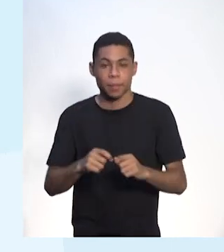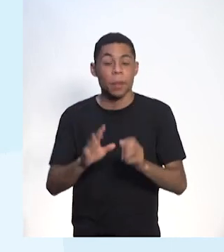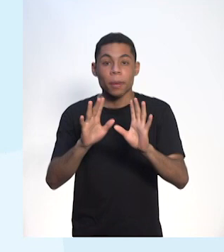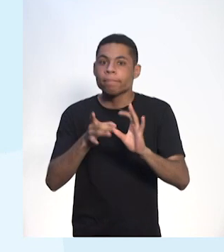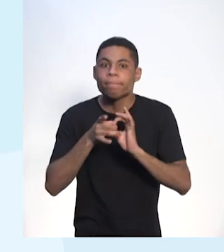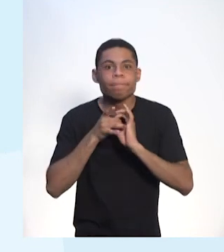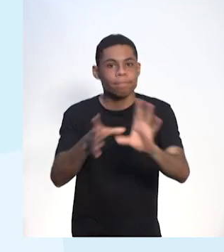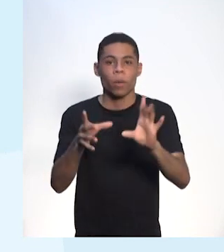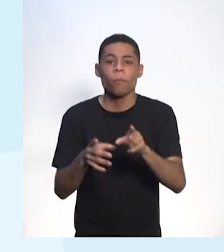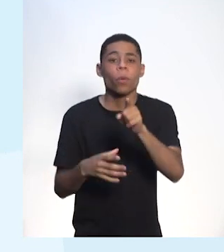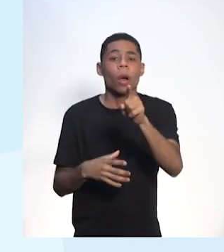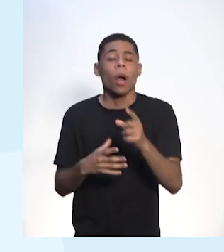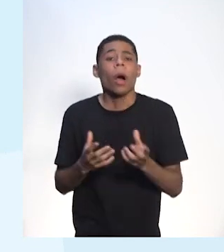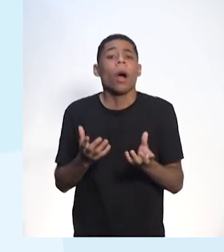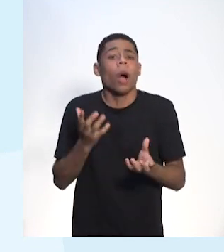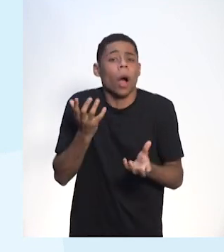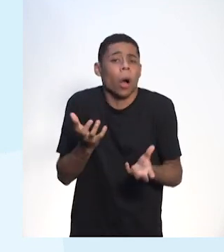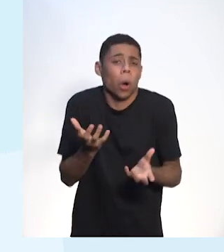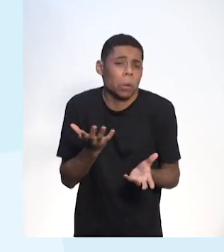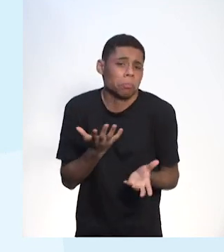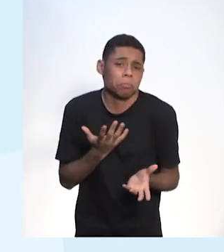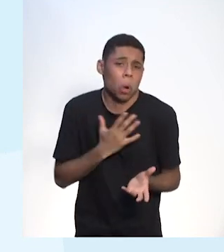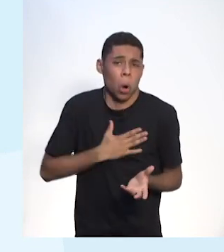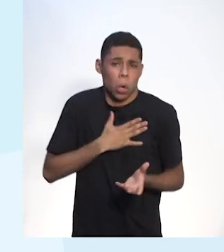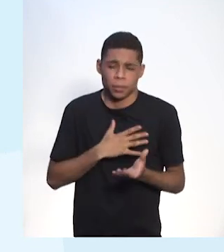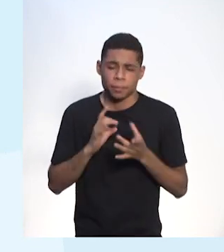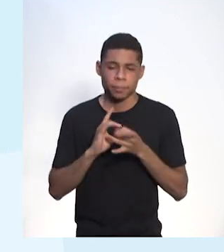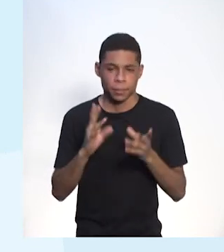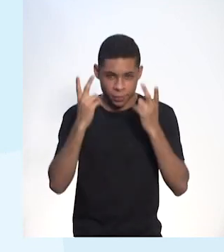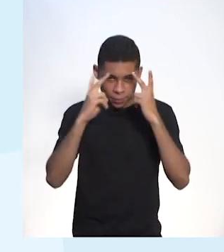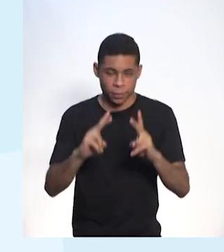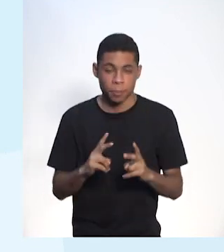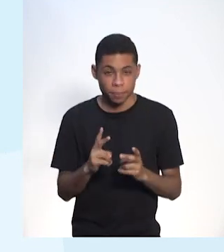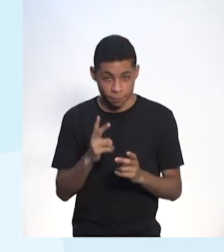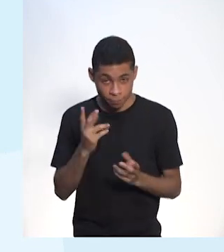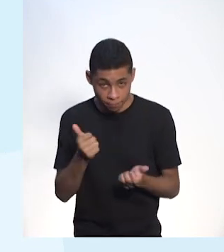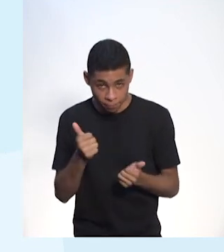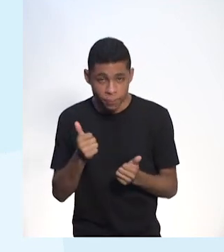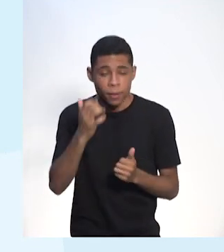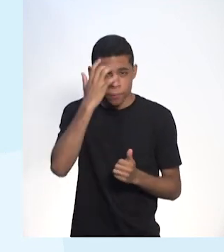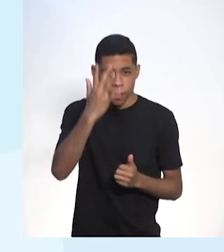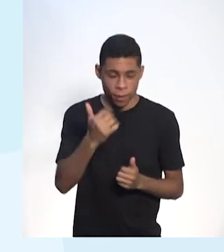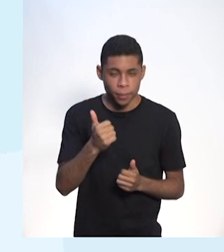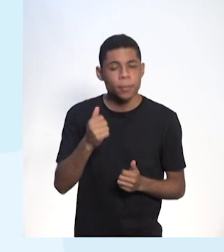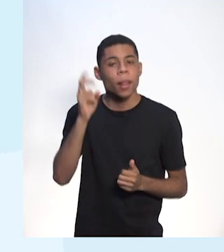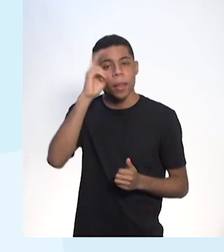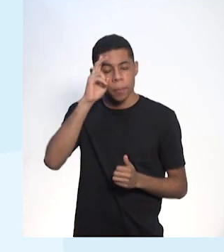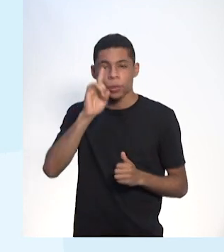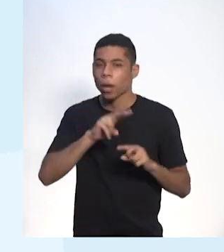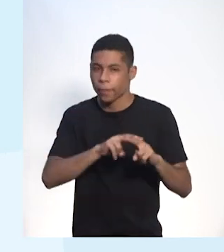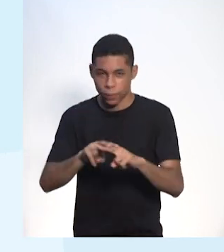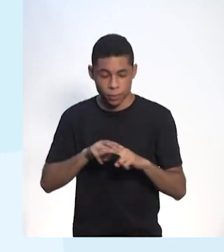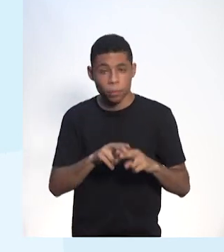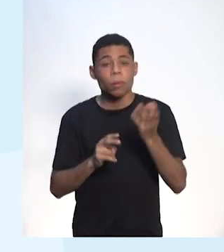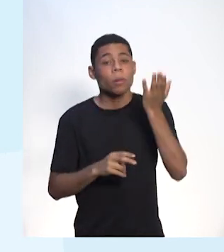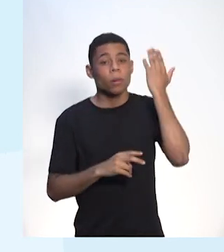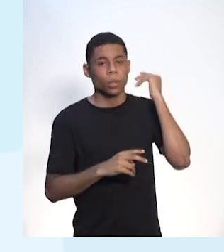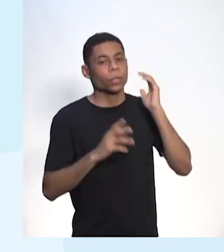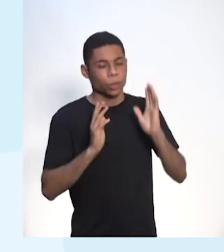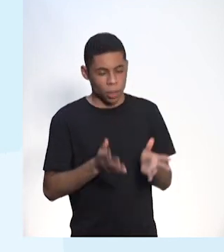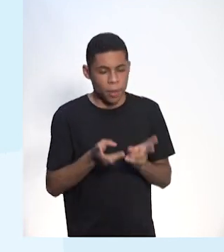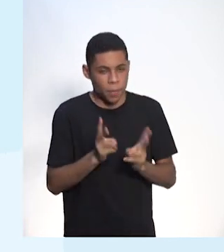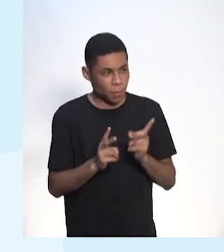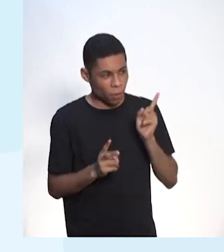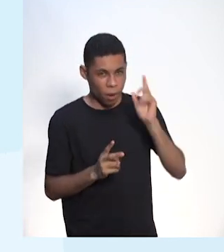vontade aí para fazer do jeito que você achar melhor. Beleza? É fácil, né, pessoal? Lembrando que é só uma revisão, né? Vocês já viram esse